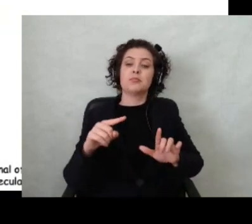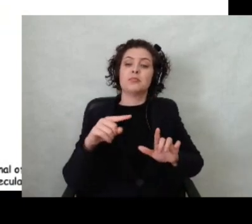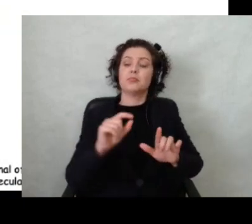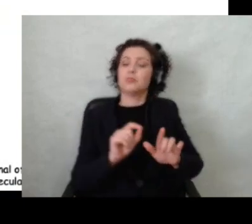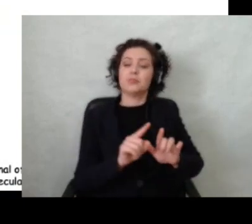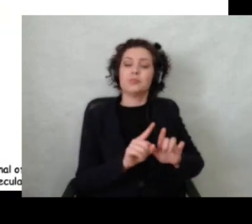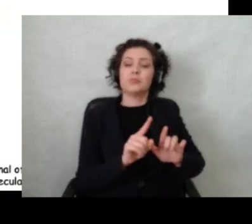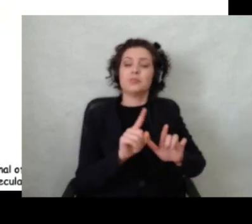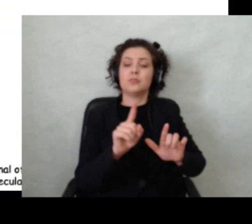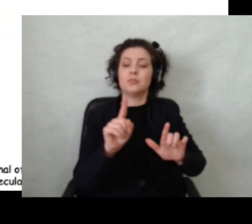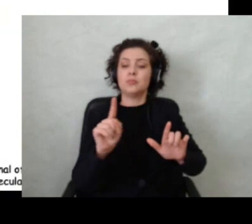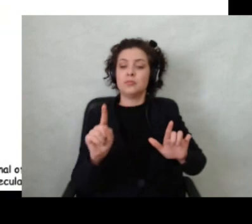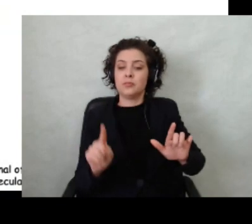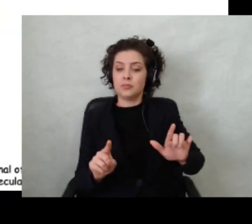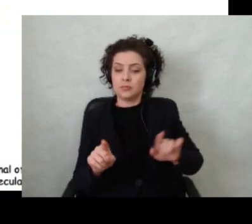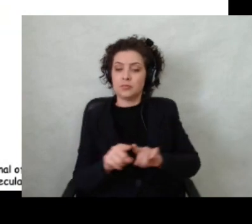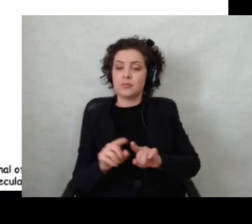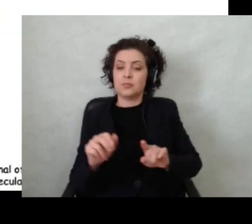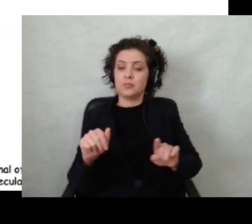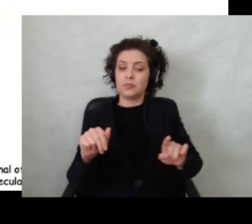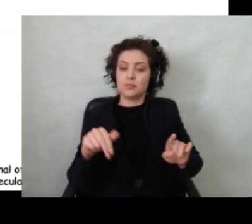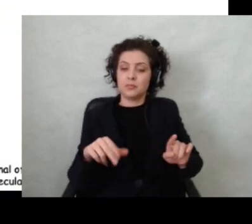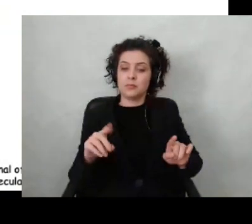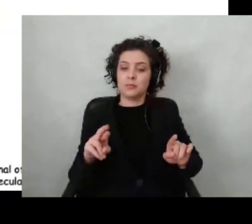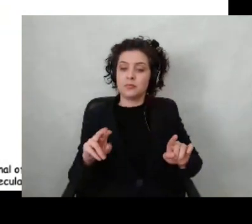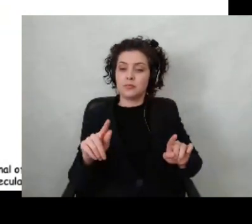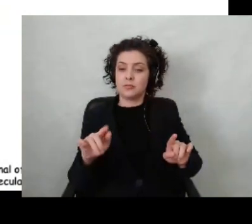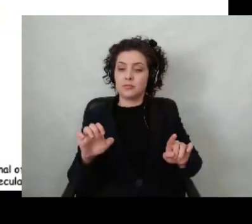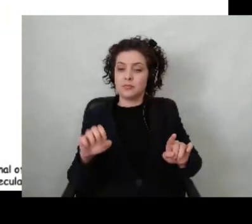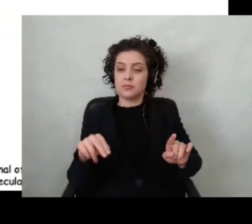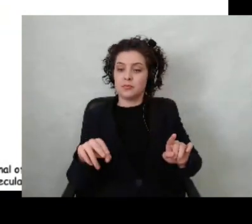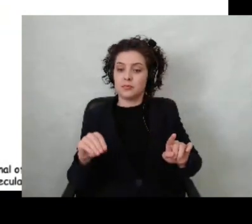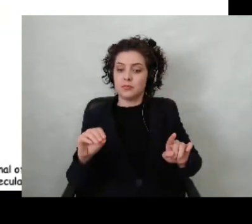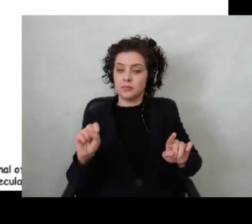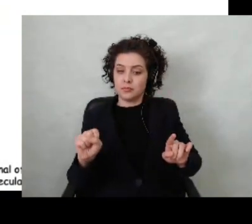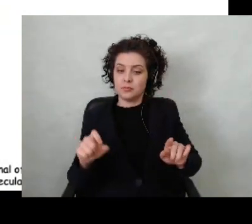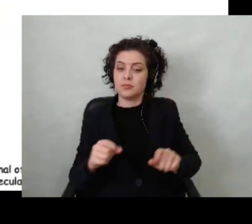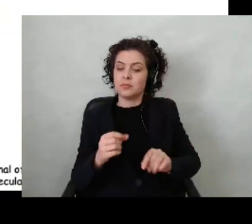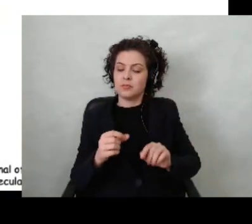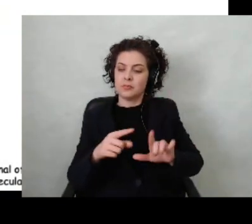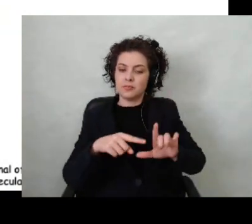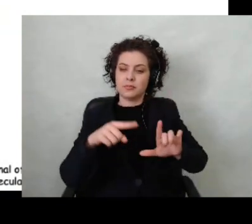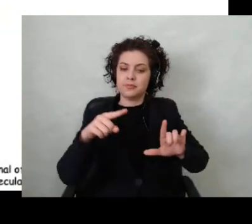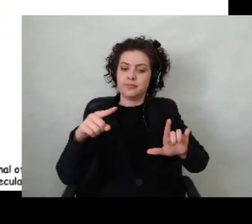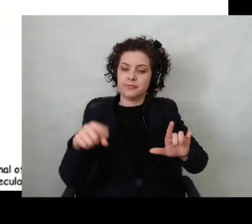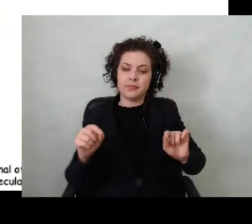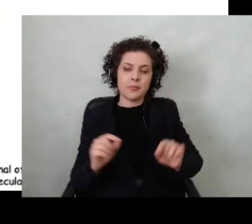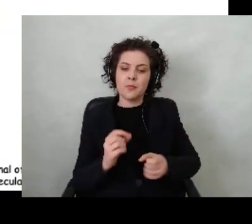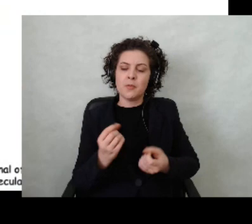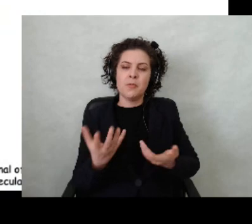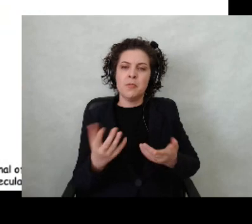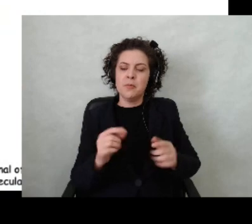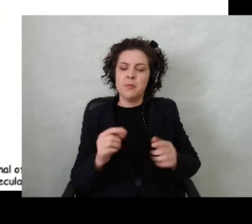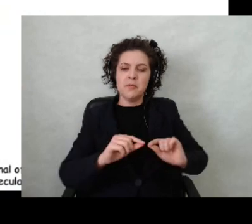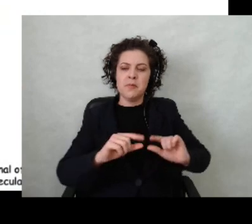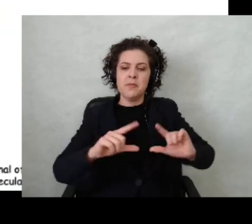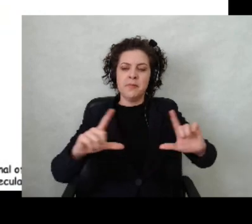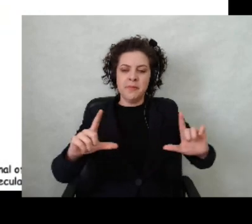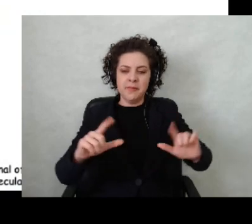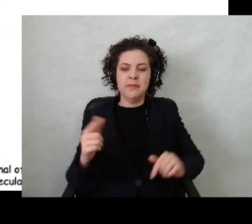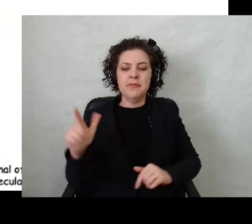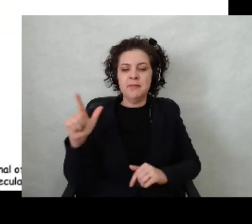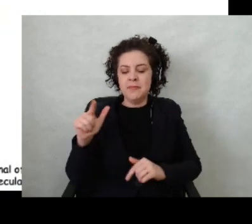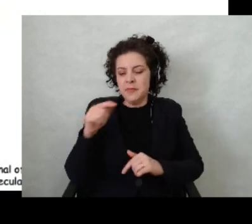dos andrógenos, né, nessa expressão dessa protease. Além disso, né, outros trabalhos